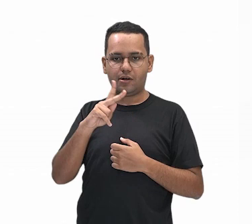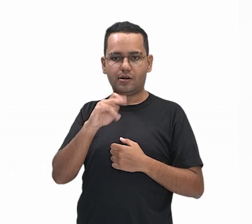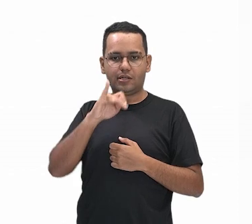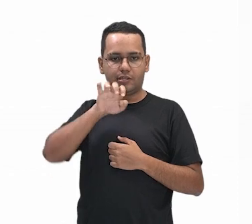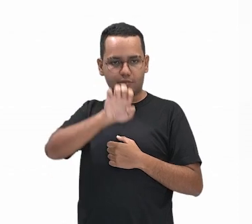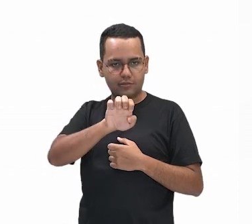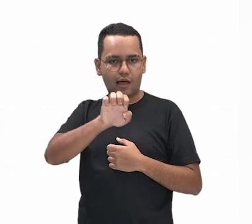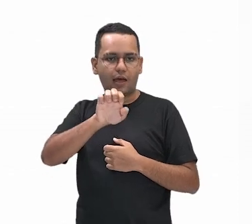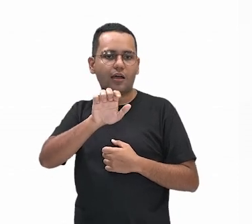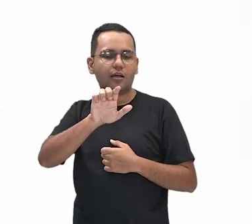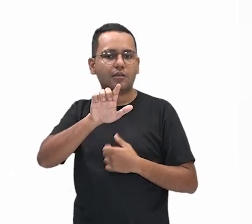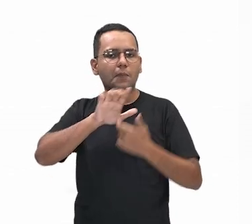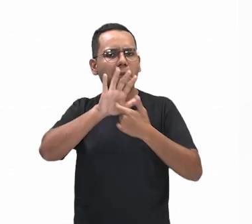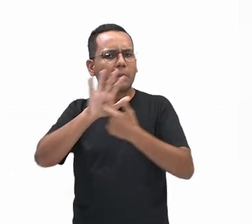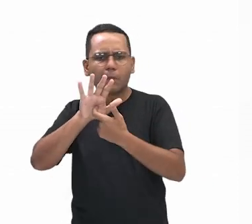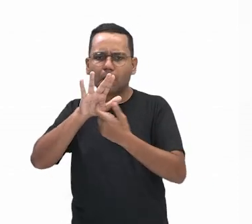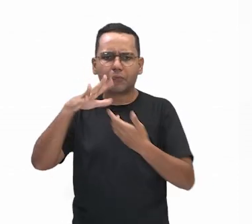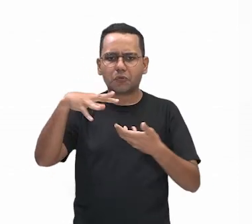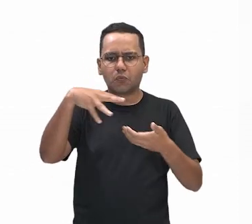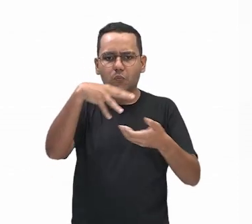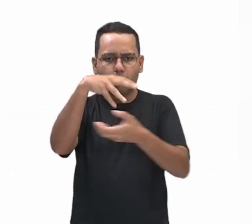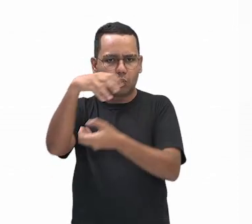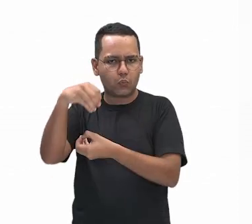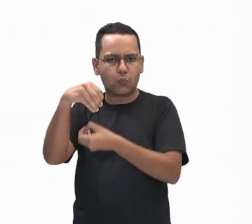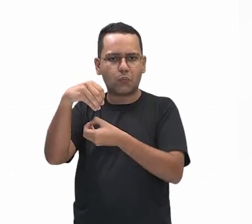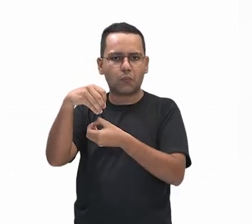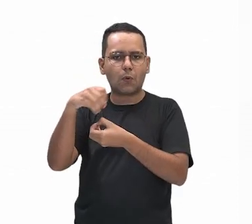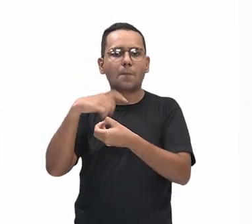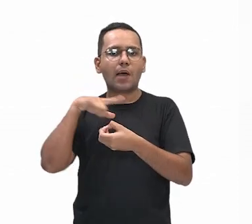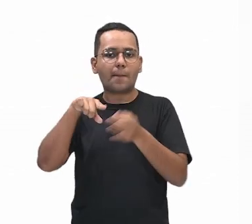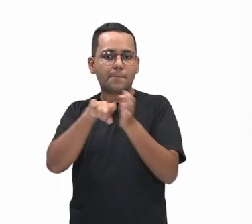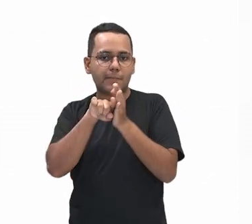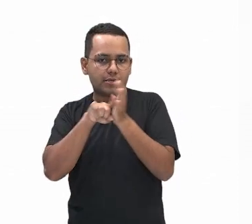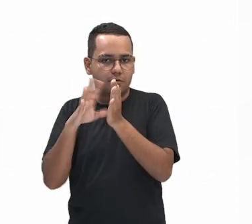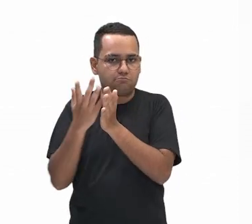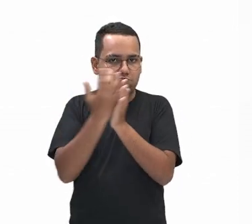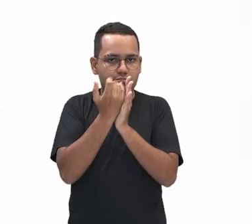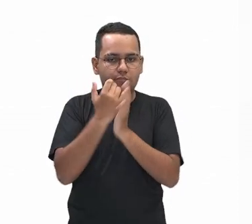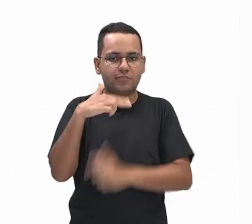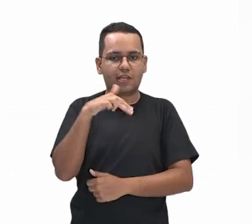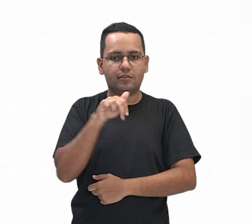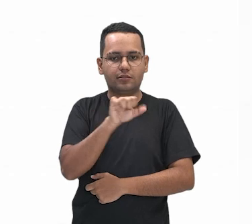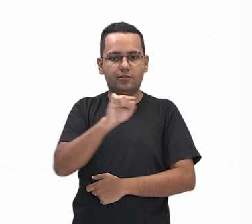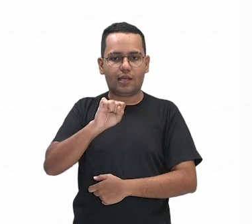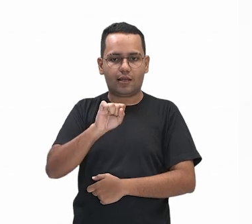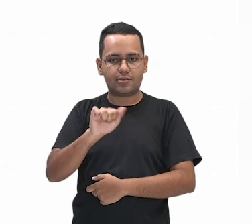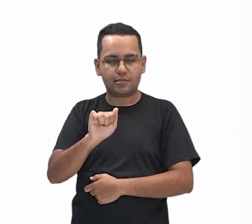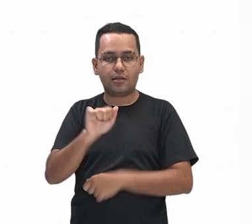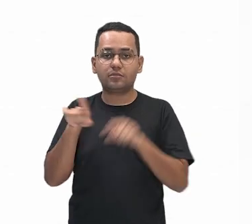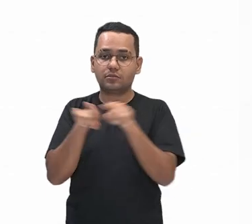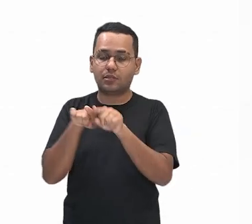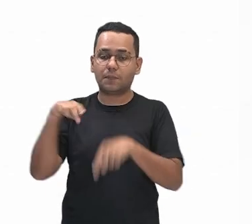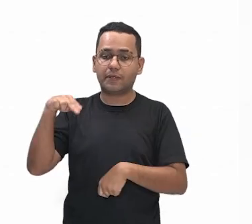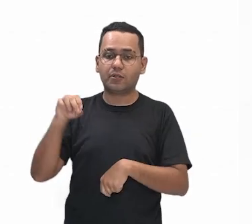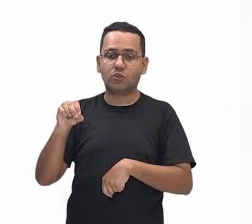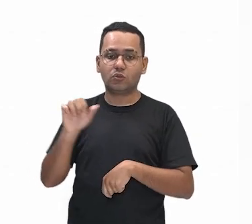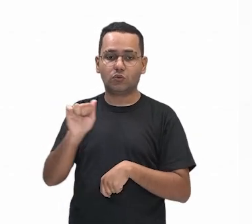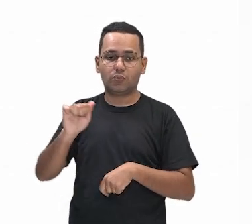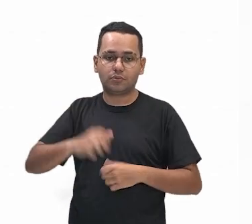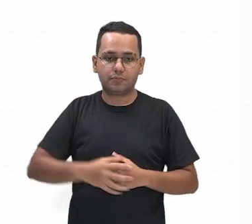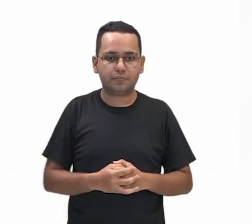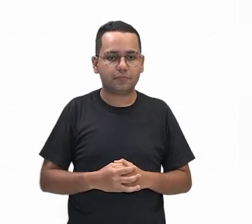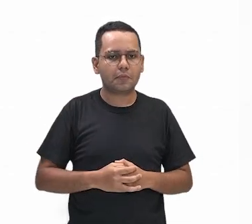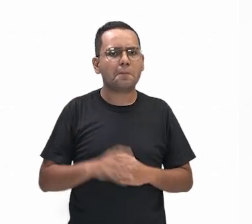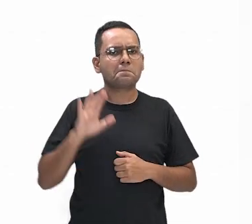tempo global inspirada em dados da NASA e NOAA. Cada projeto da série é gerado a partir